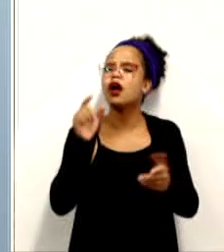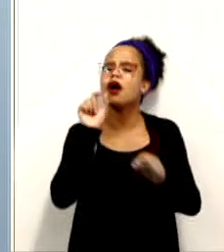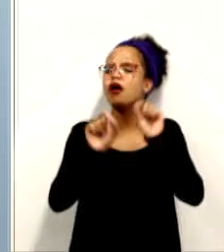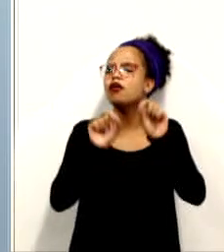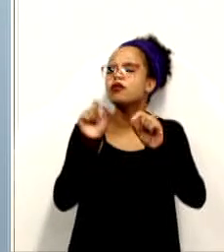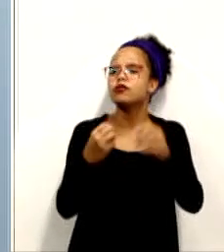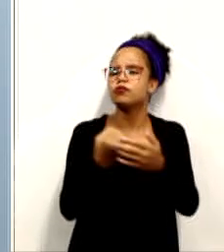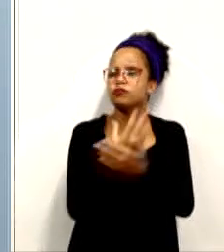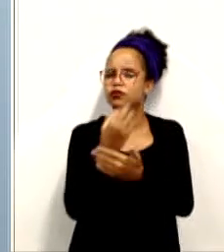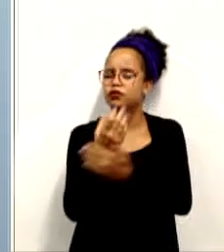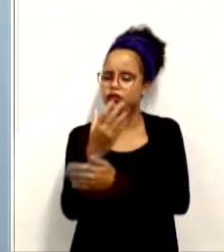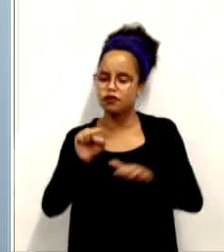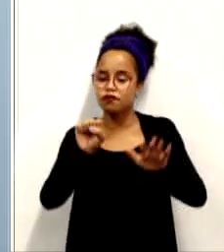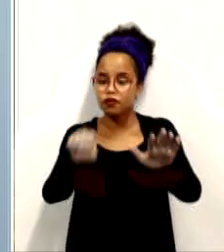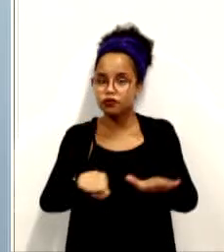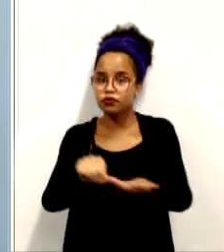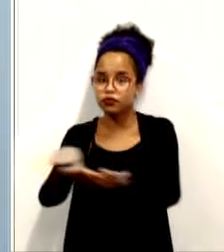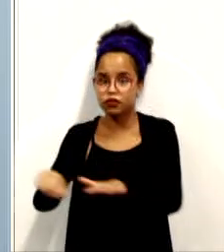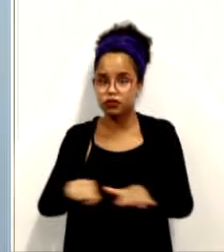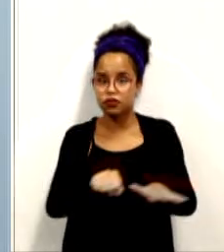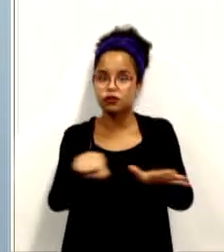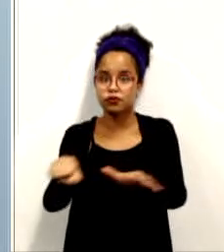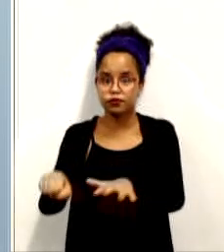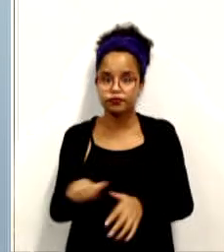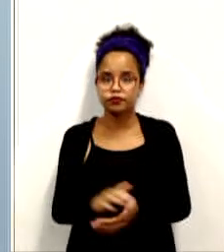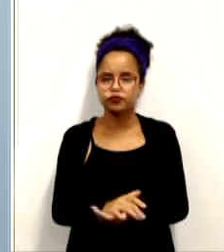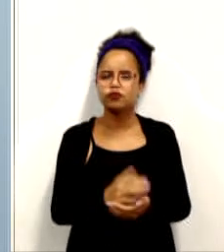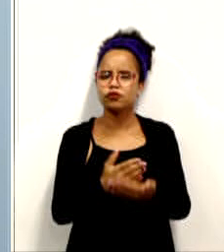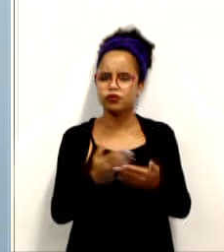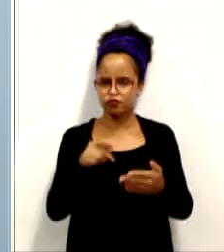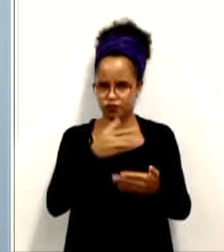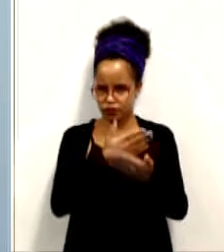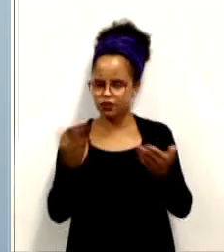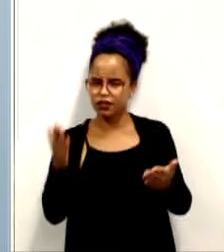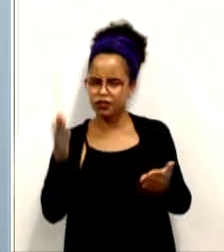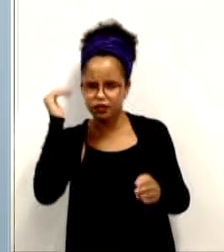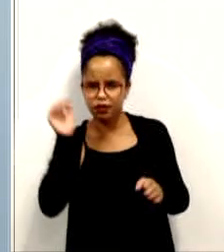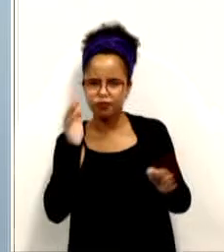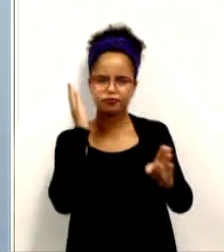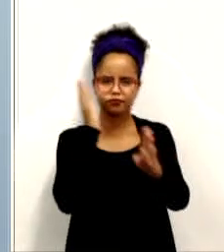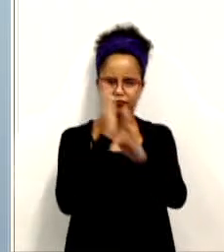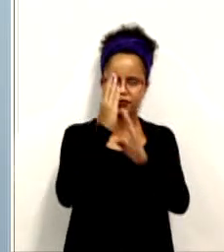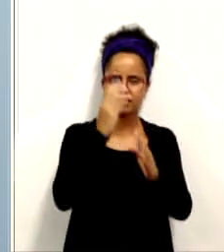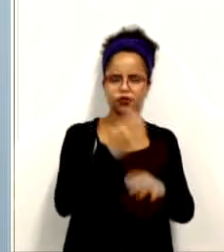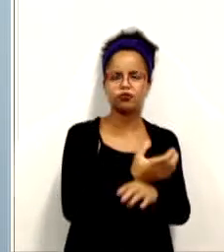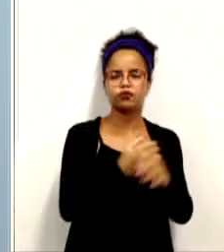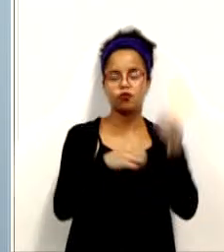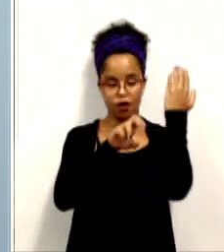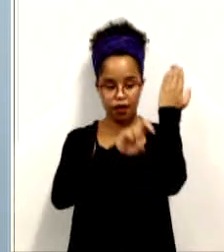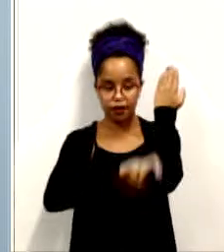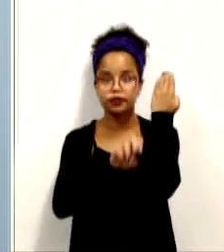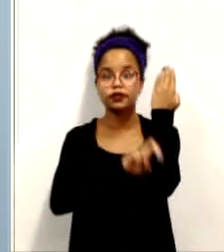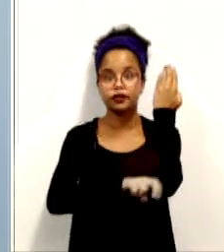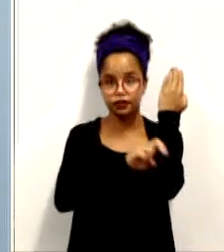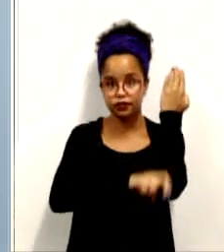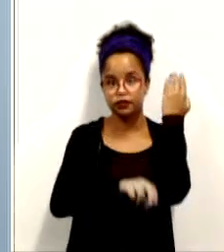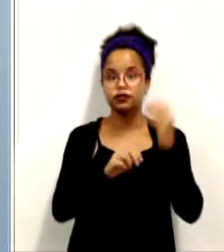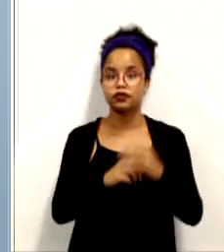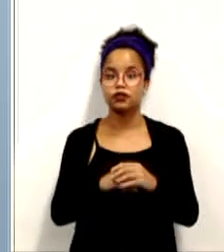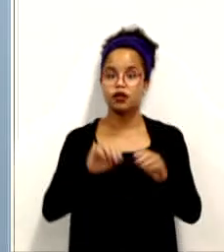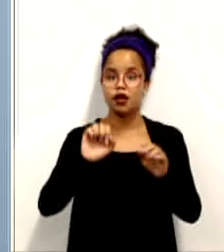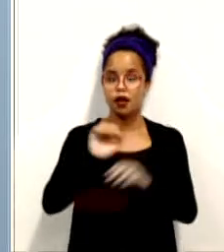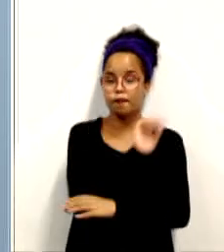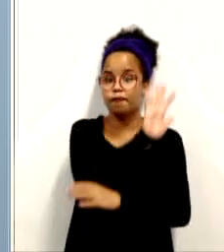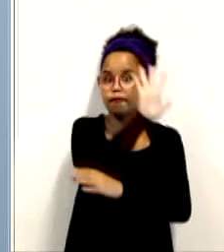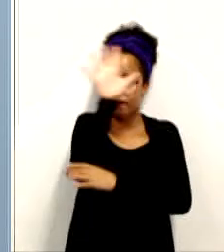sertão? Né? Vocês conseguem identificar uma planta que vive no sertão? O cacto, a palma. Inclusive, a